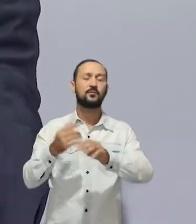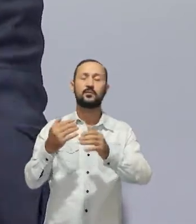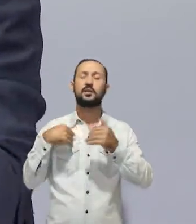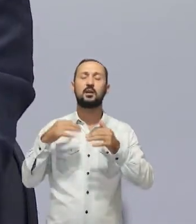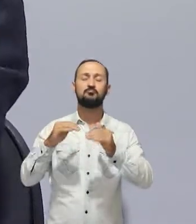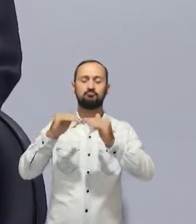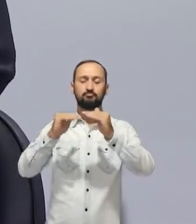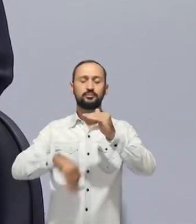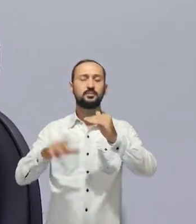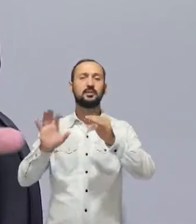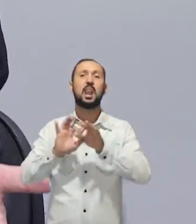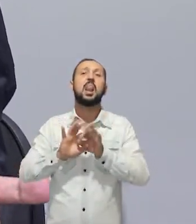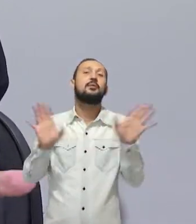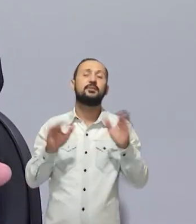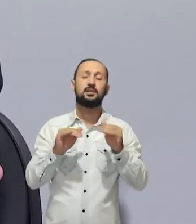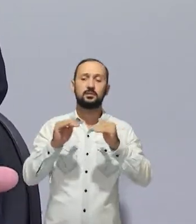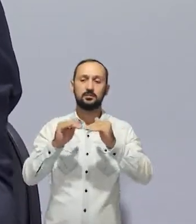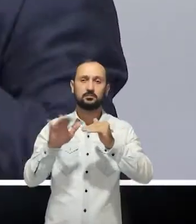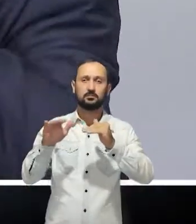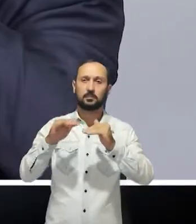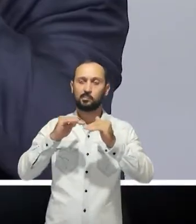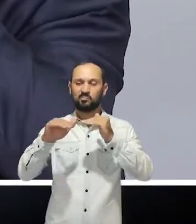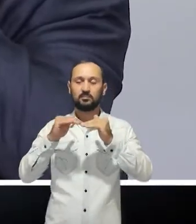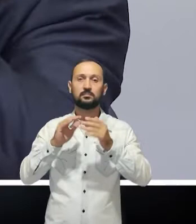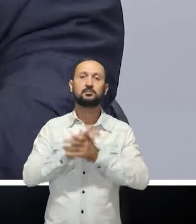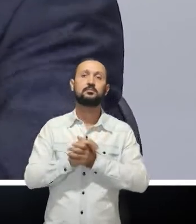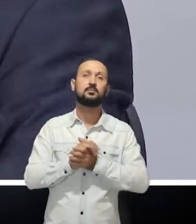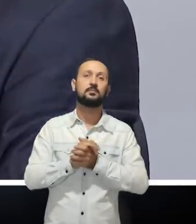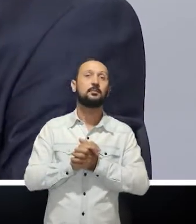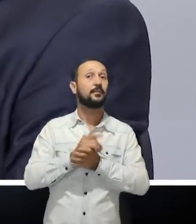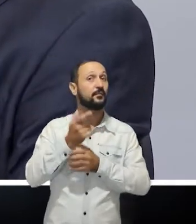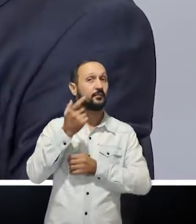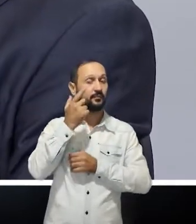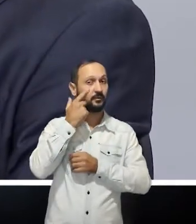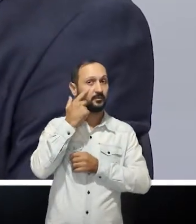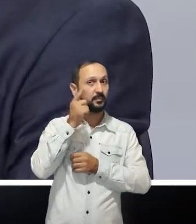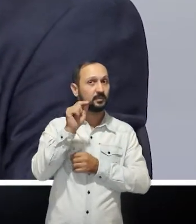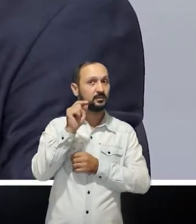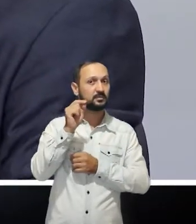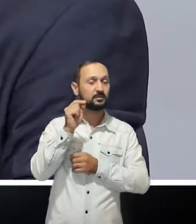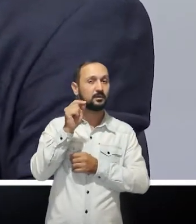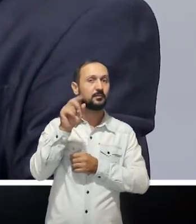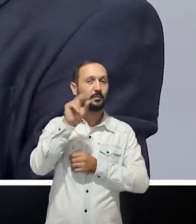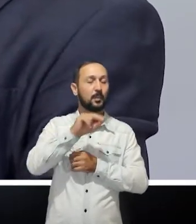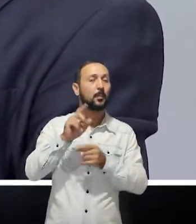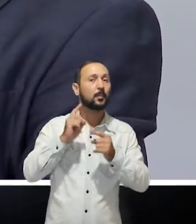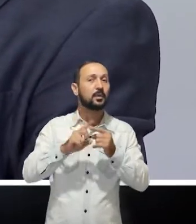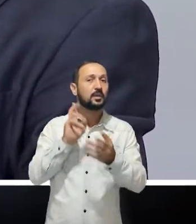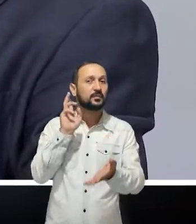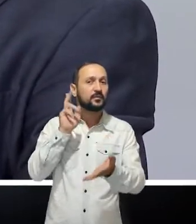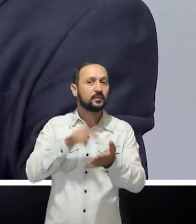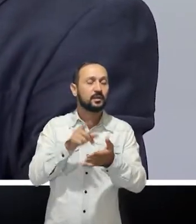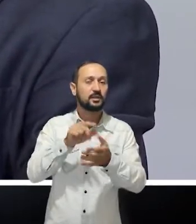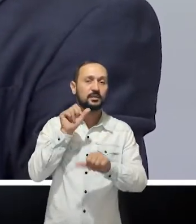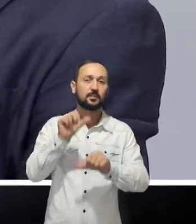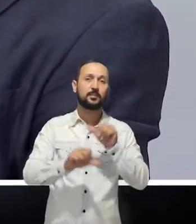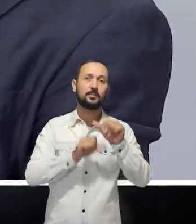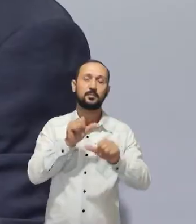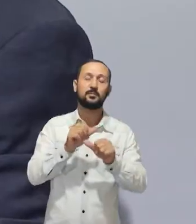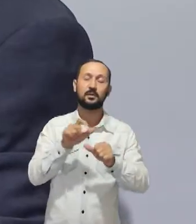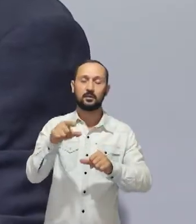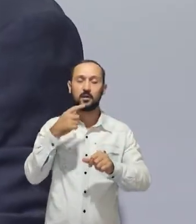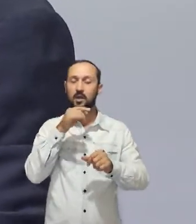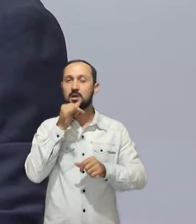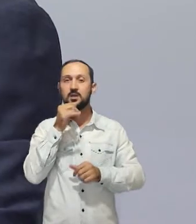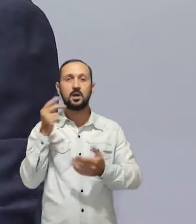enquanto que hoje estaria na faixa de tributação. Mas veja, é uma ilusão, porque na verdade essa correção monetária Agora vem o lado ruim. deveria